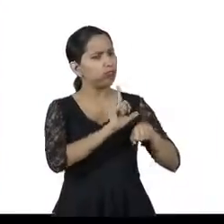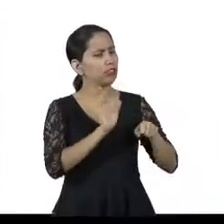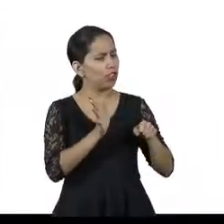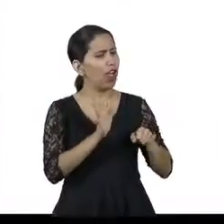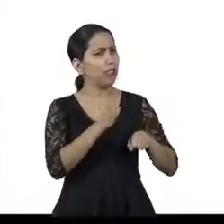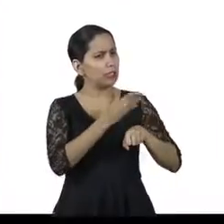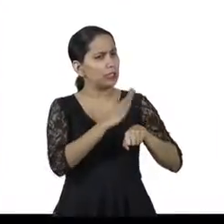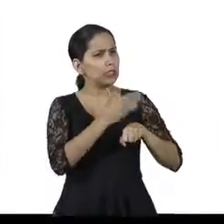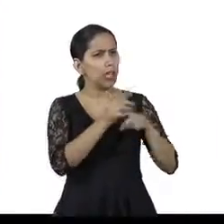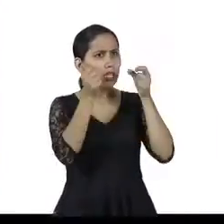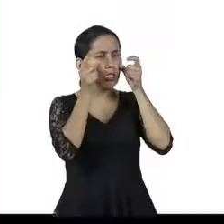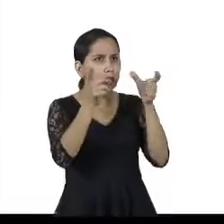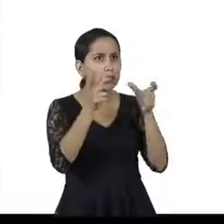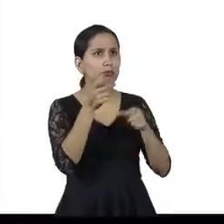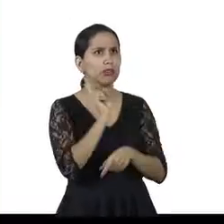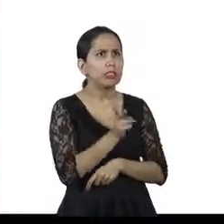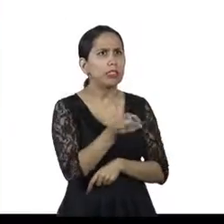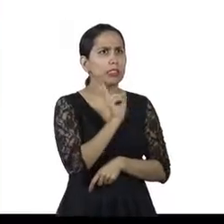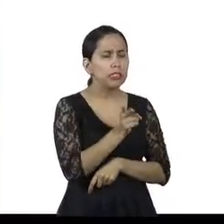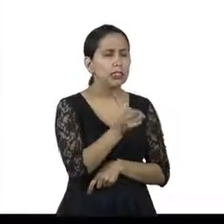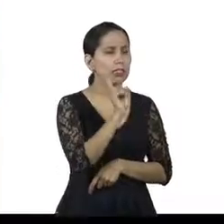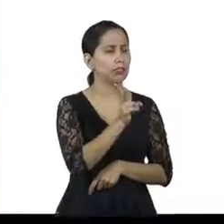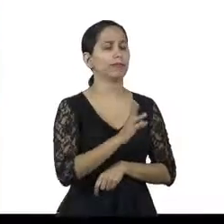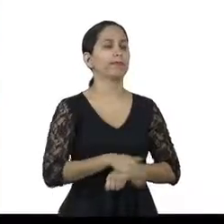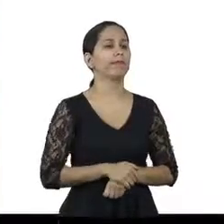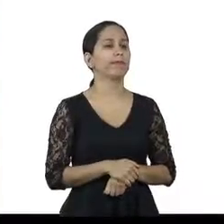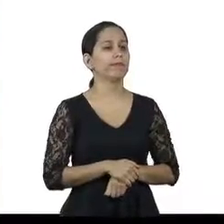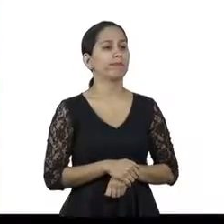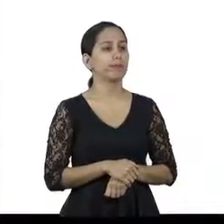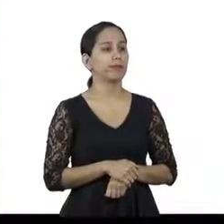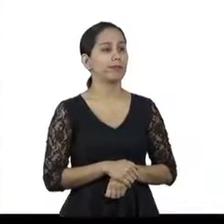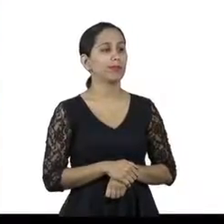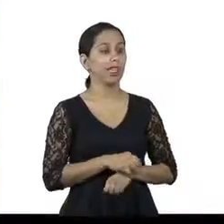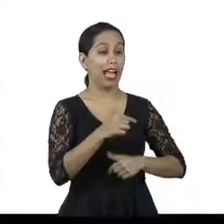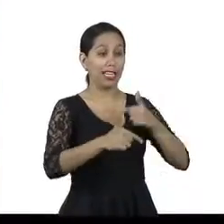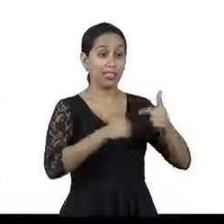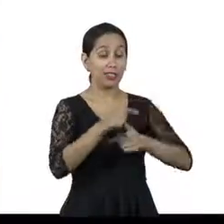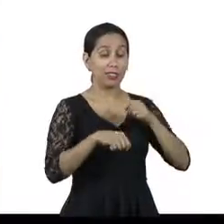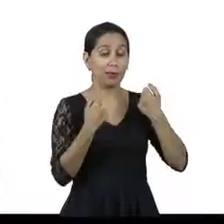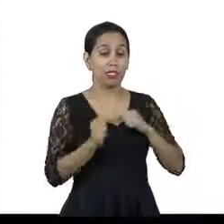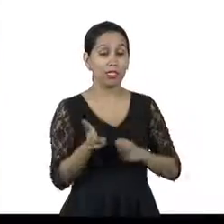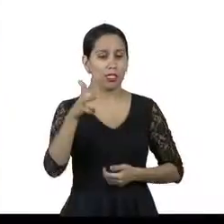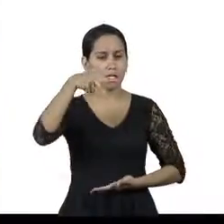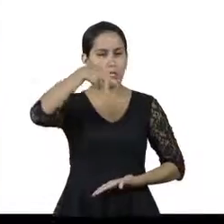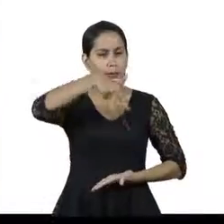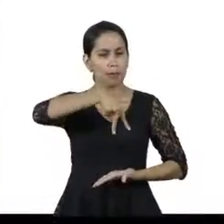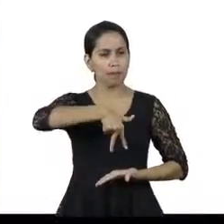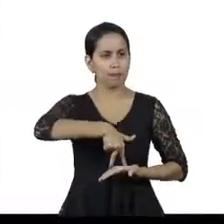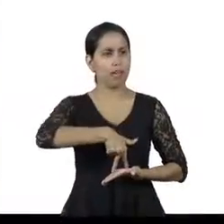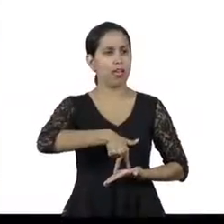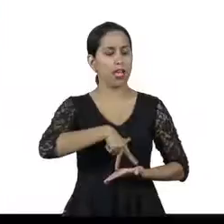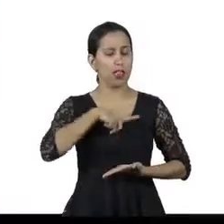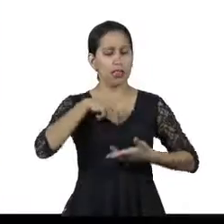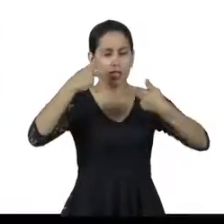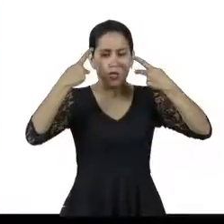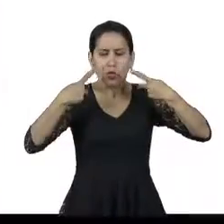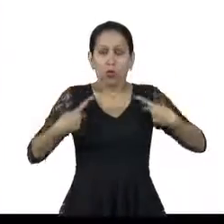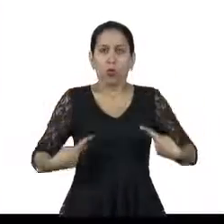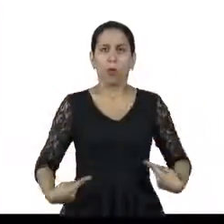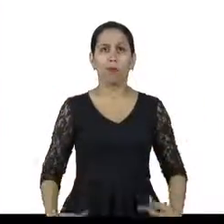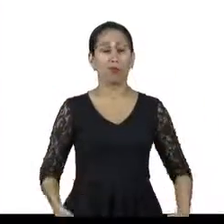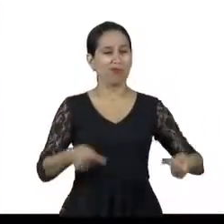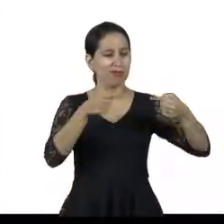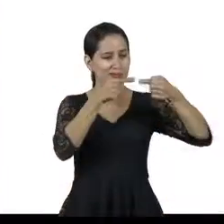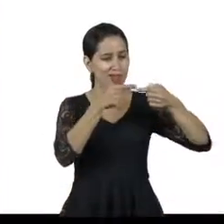pendura. Essa atividade, ela deve ser realizada em pé e buscando uma postura adequada.